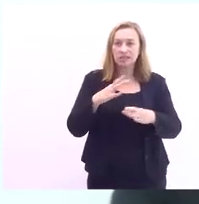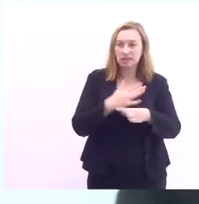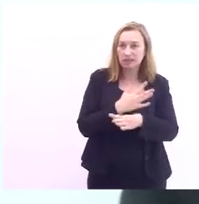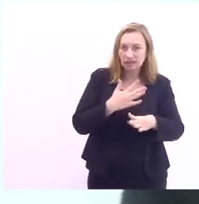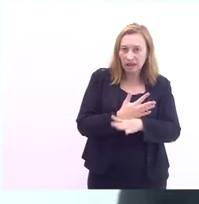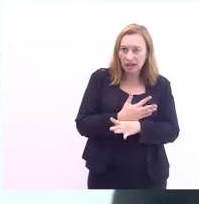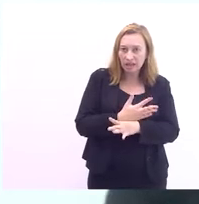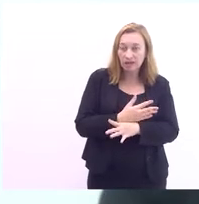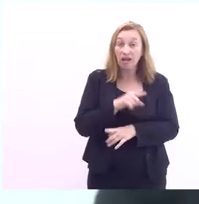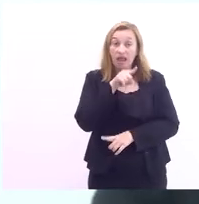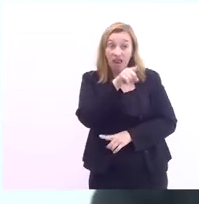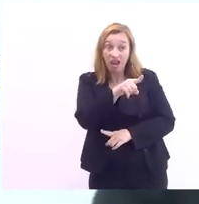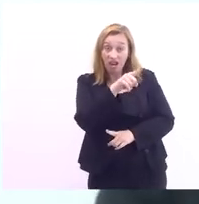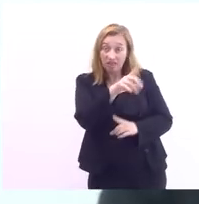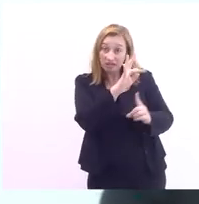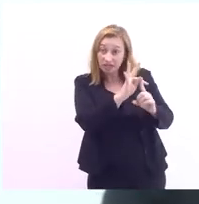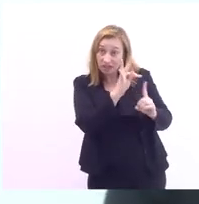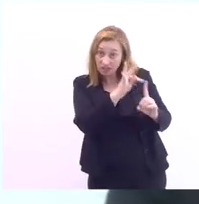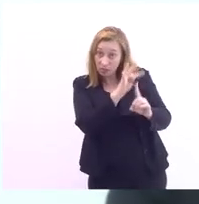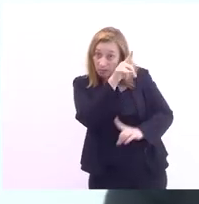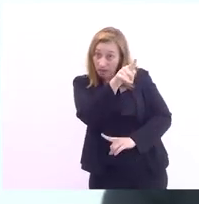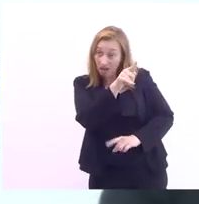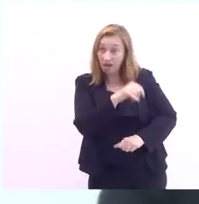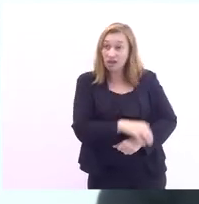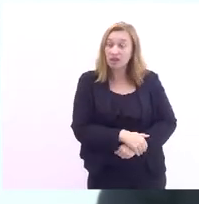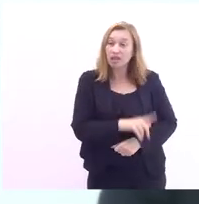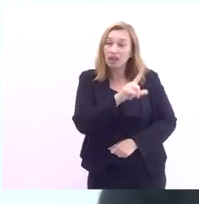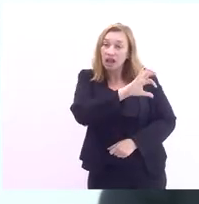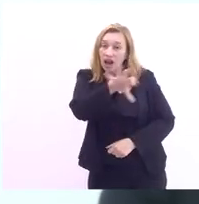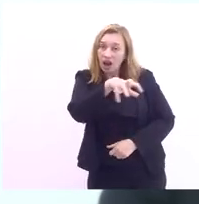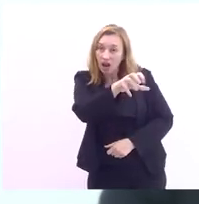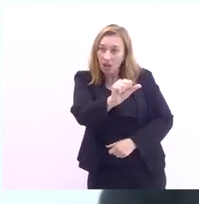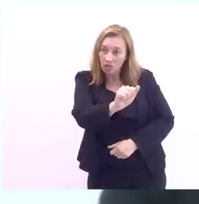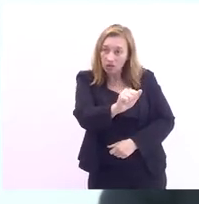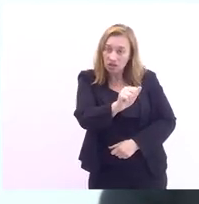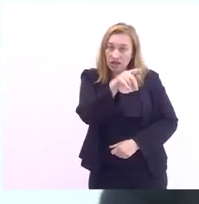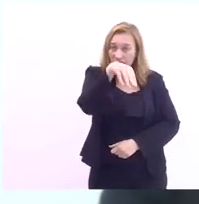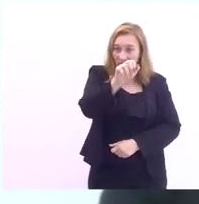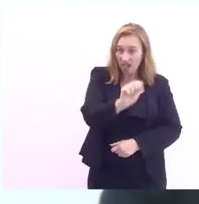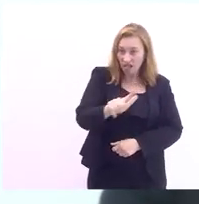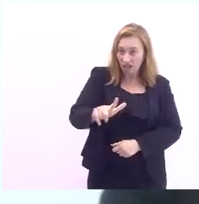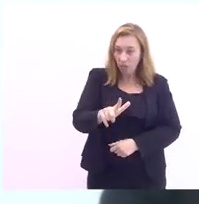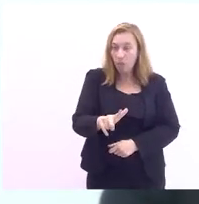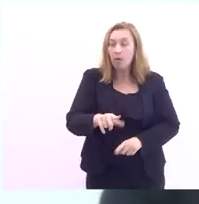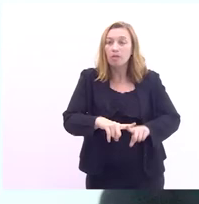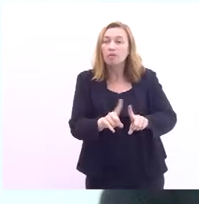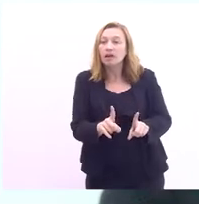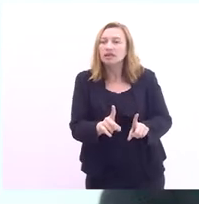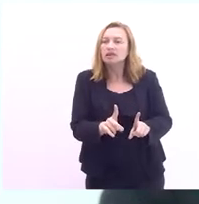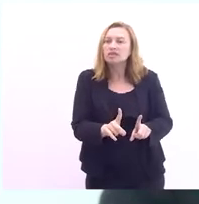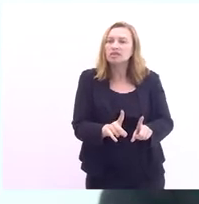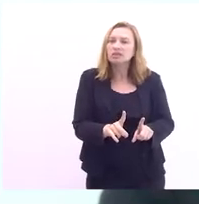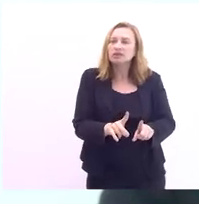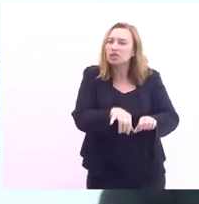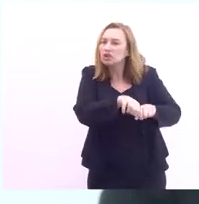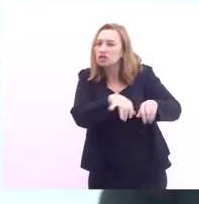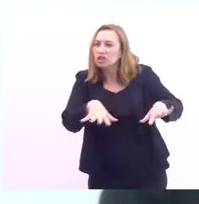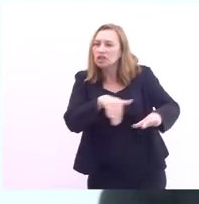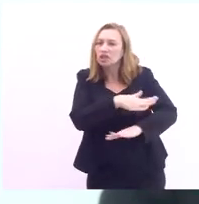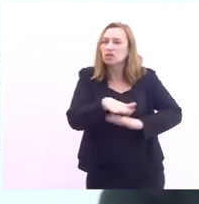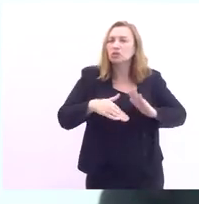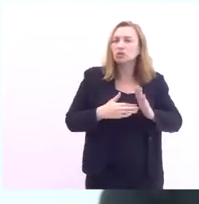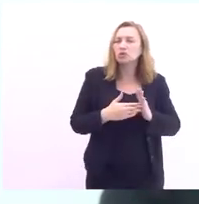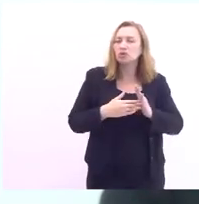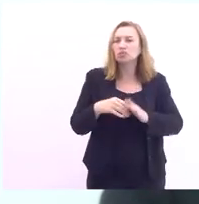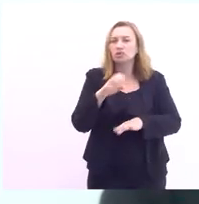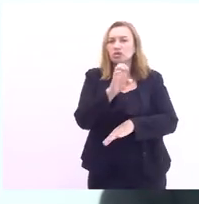estão afligidos lá na loja de atendimento da Enel, mas que isso se estenda por todos os moradores de todo o Estado.